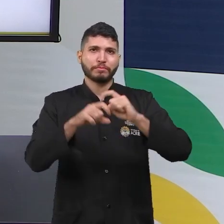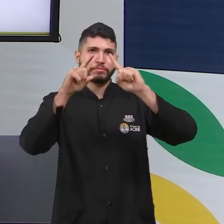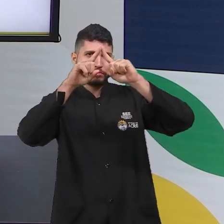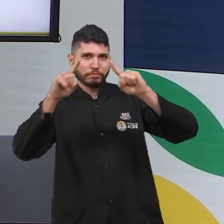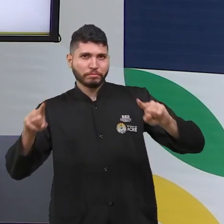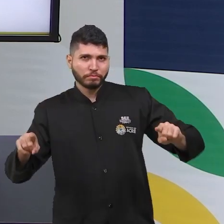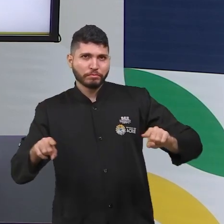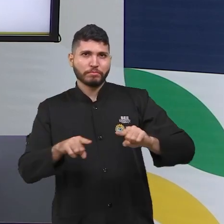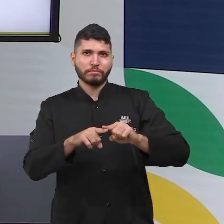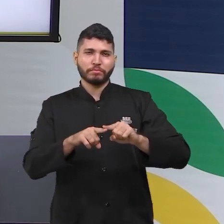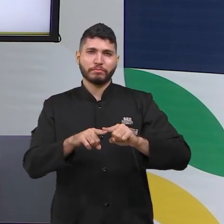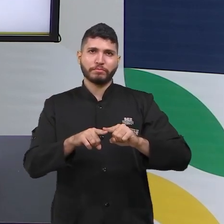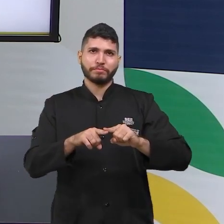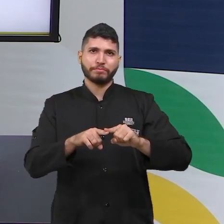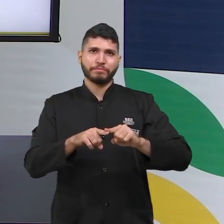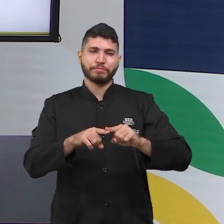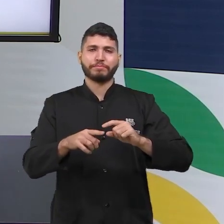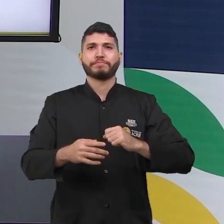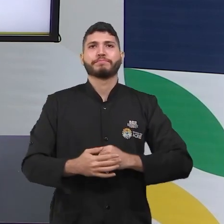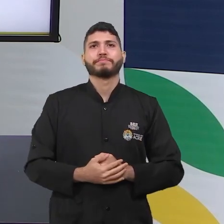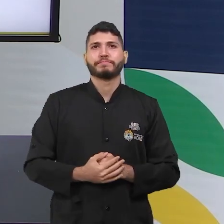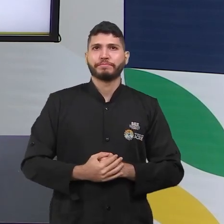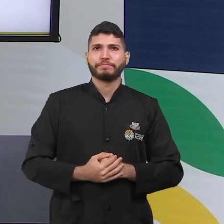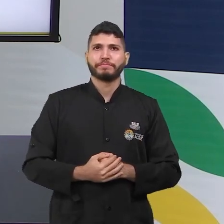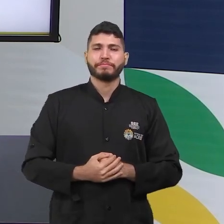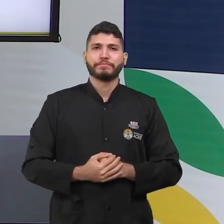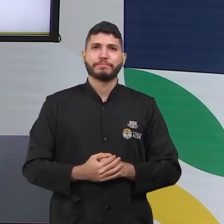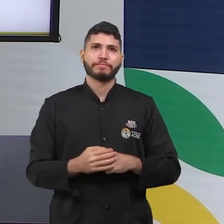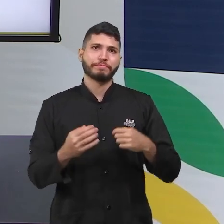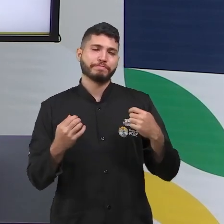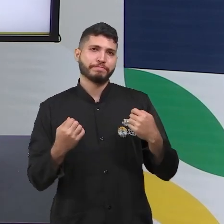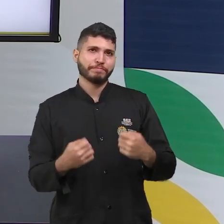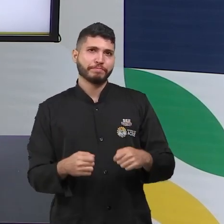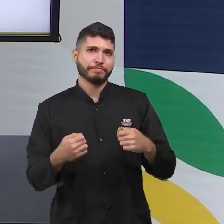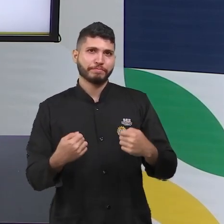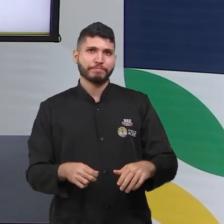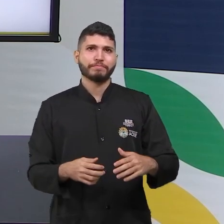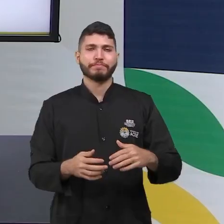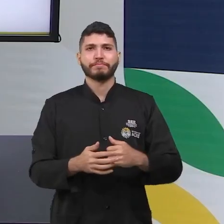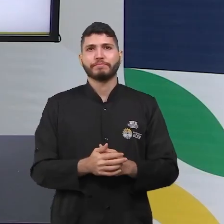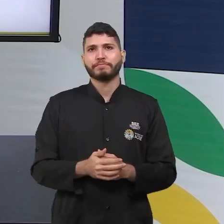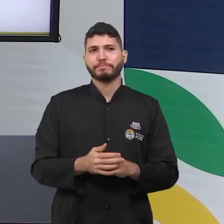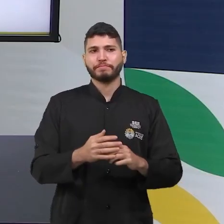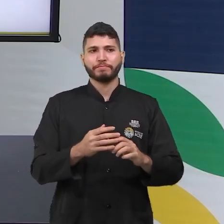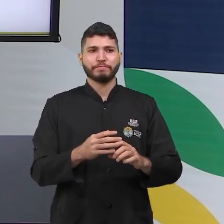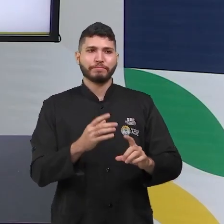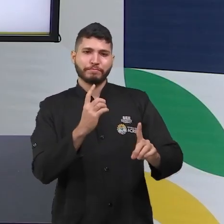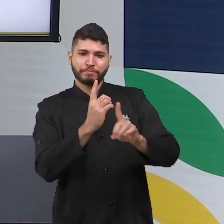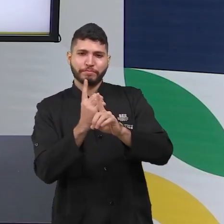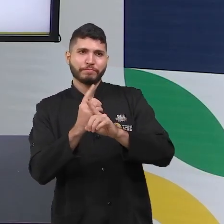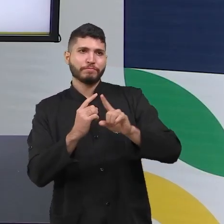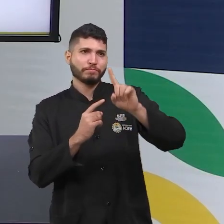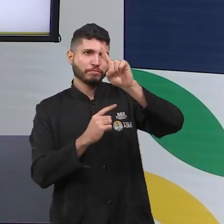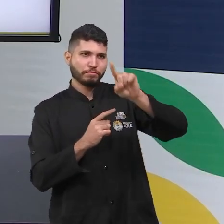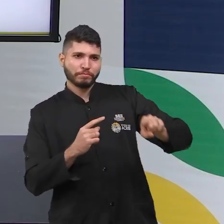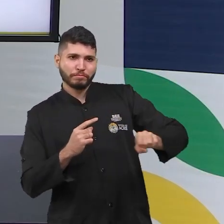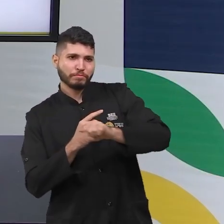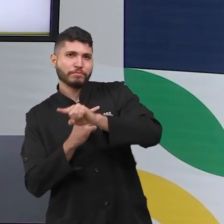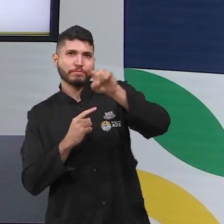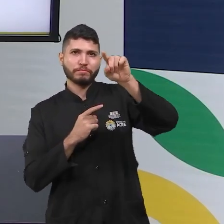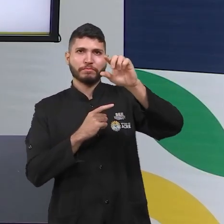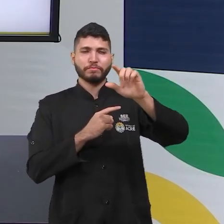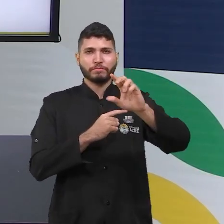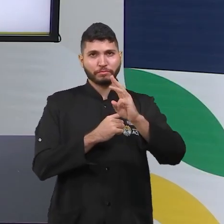triângulo, nós temos que verificar os três lados e os três ângulos para,